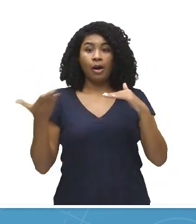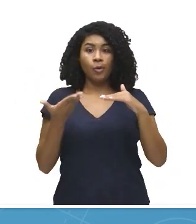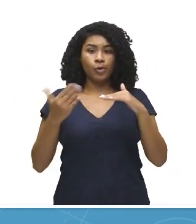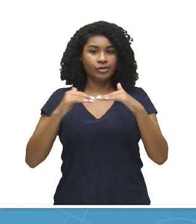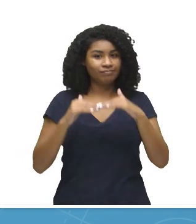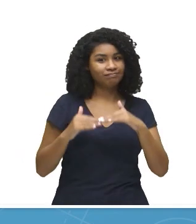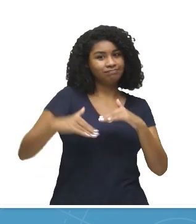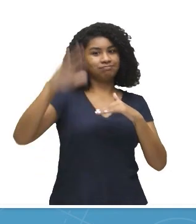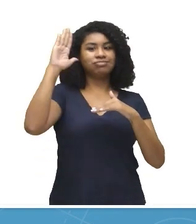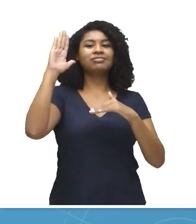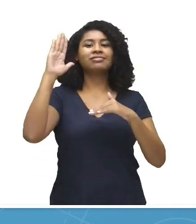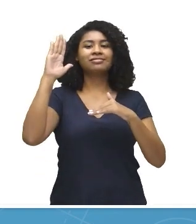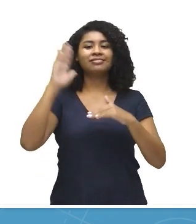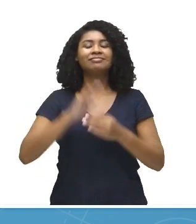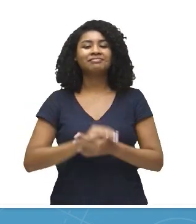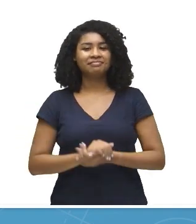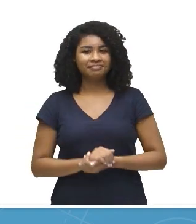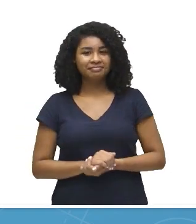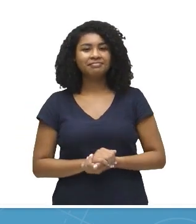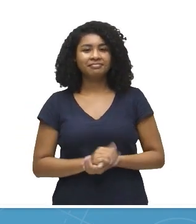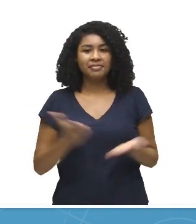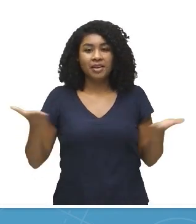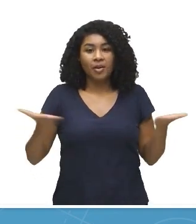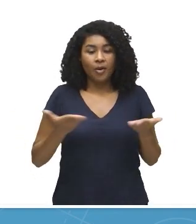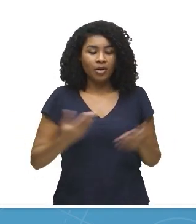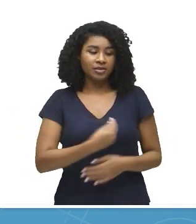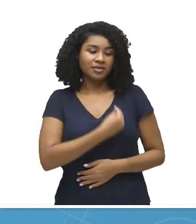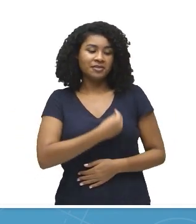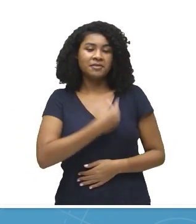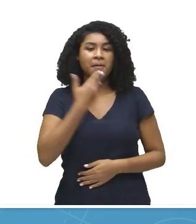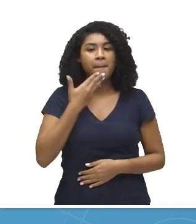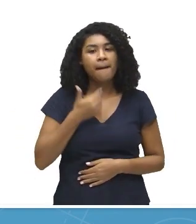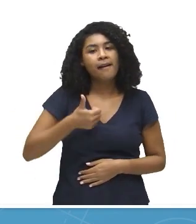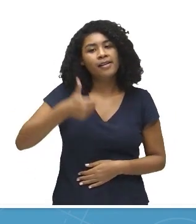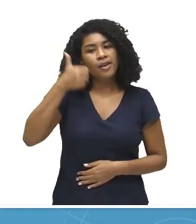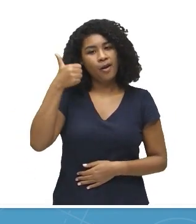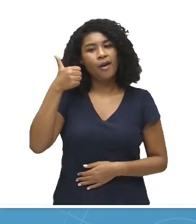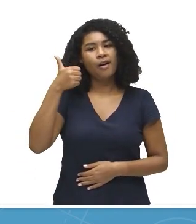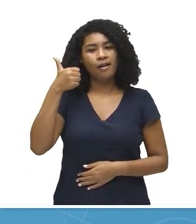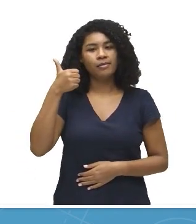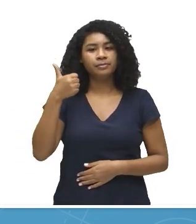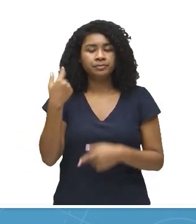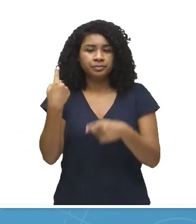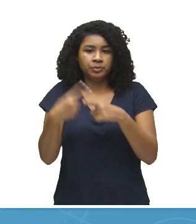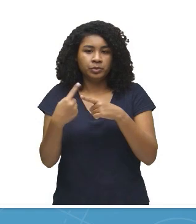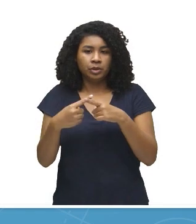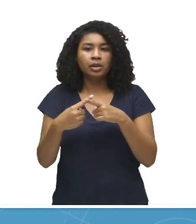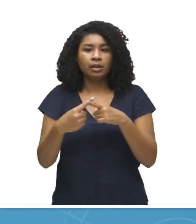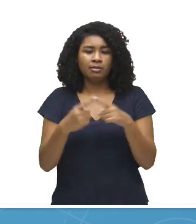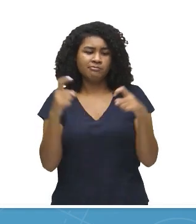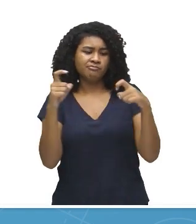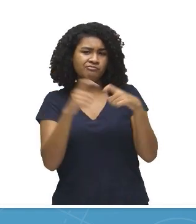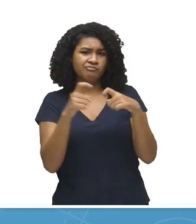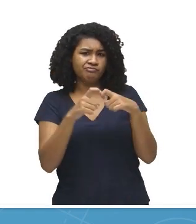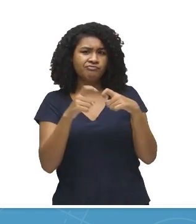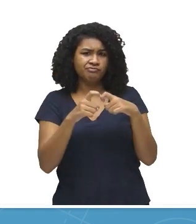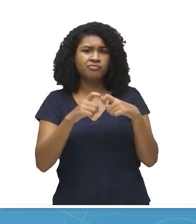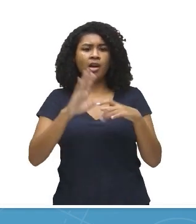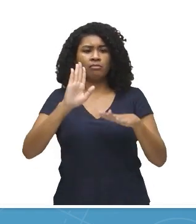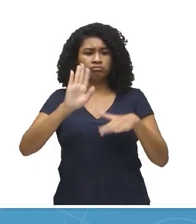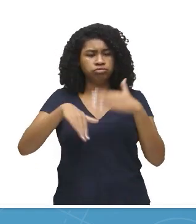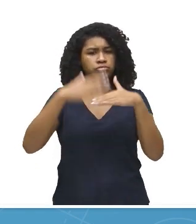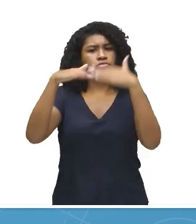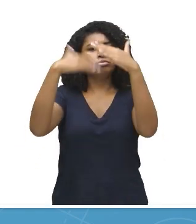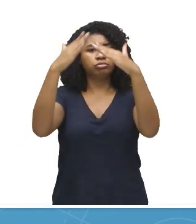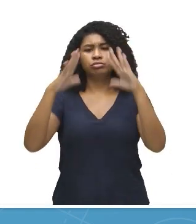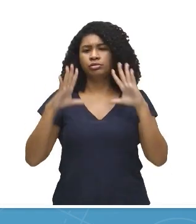essa expectativa ela aumenta, né? Hoje a gente consegue viver mais, isso é devido ao avanço da medicina, entre outras